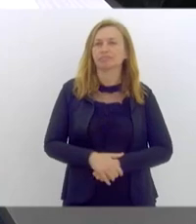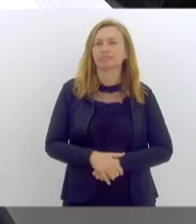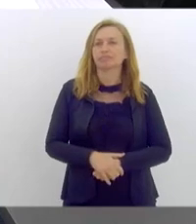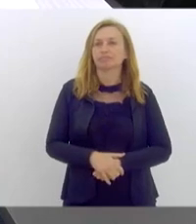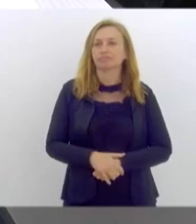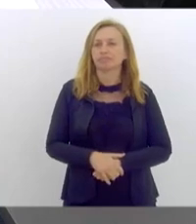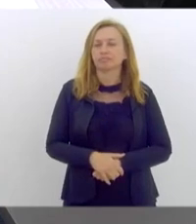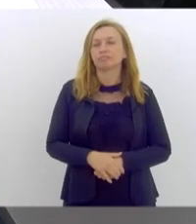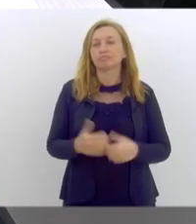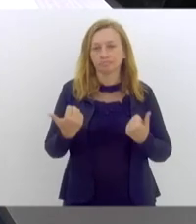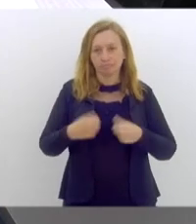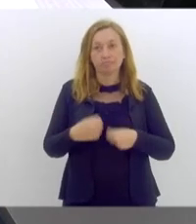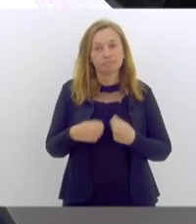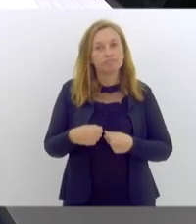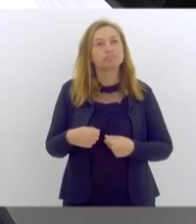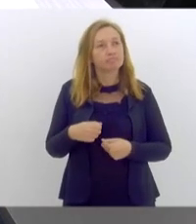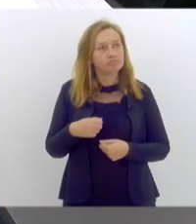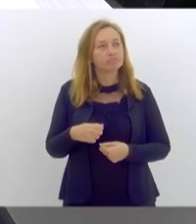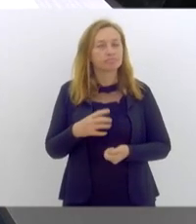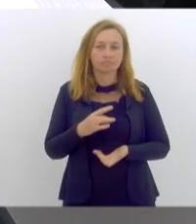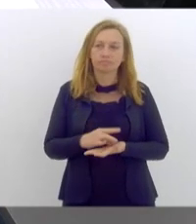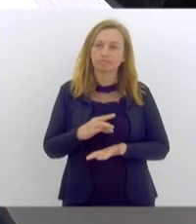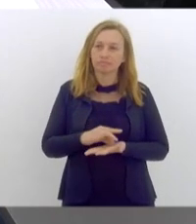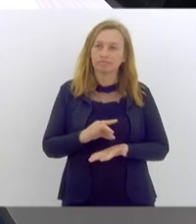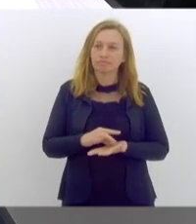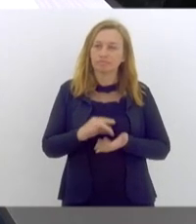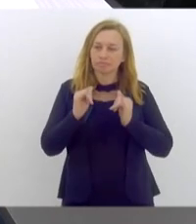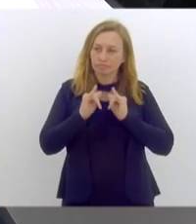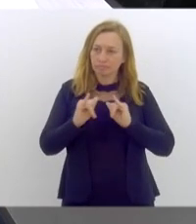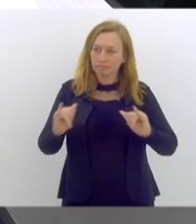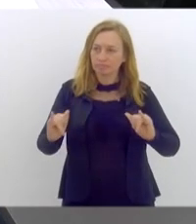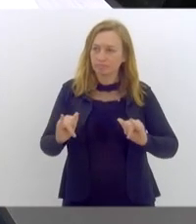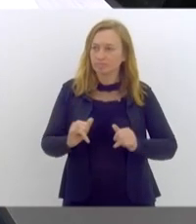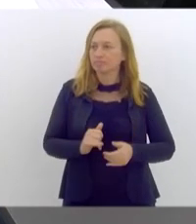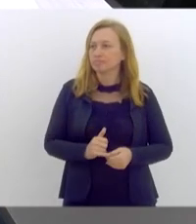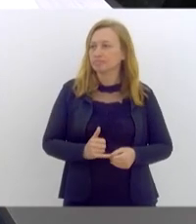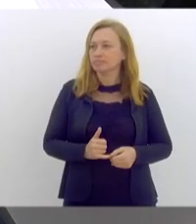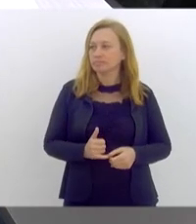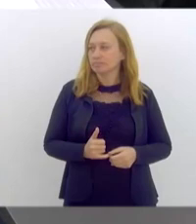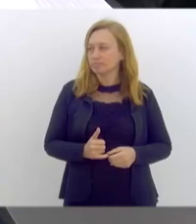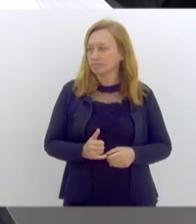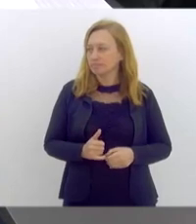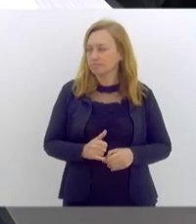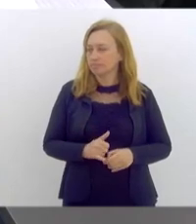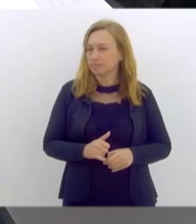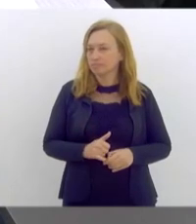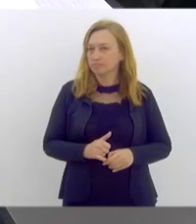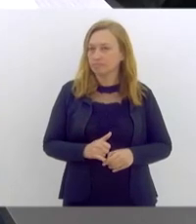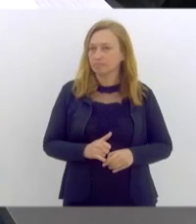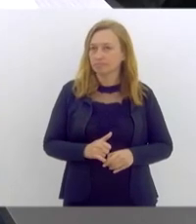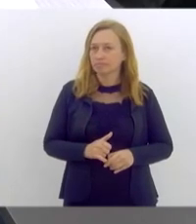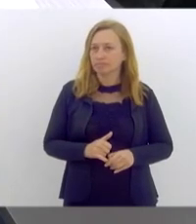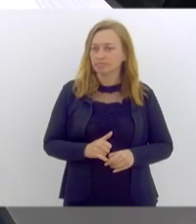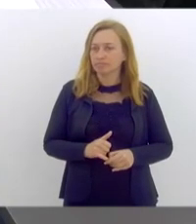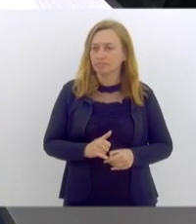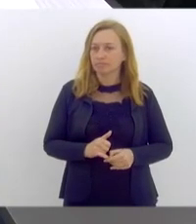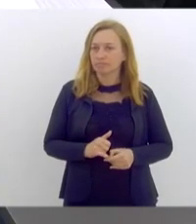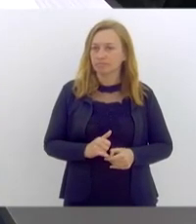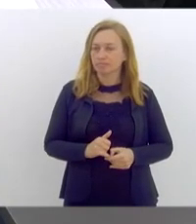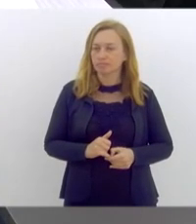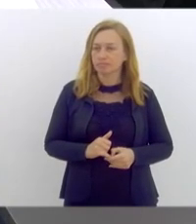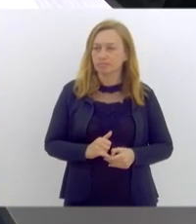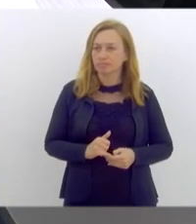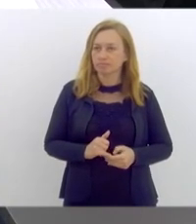deveria fazer mesmo princípio da publicidade quando de forma